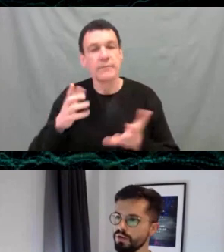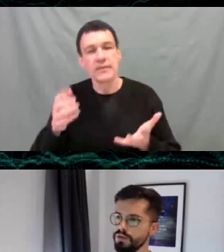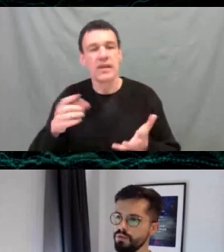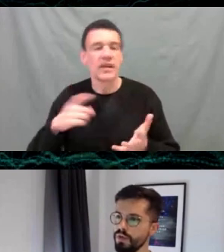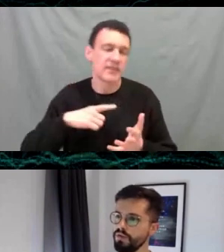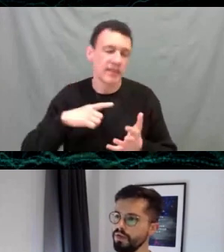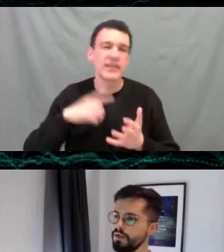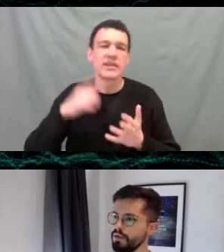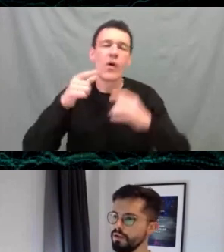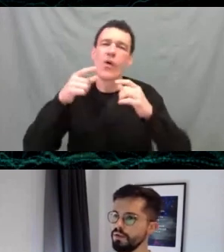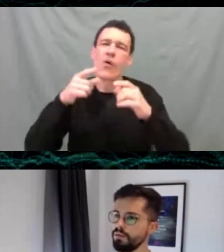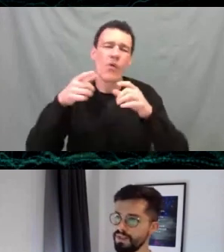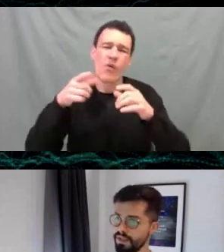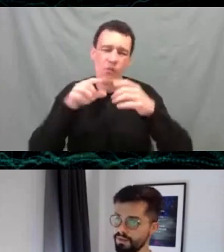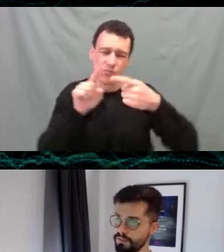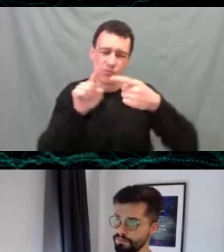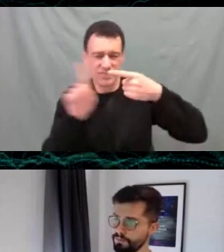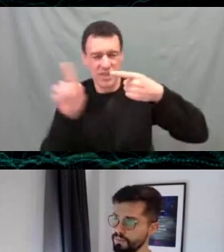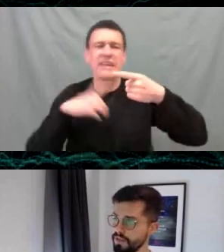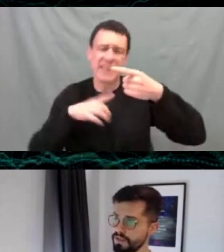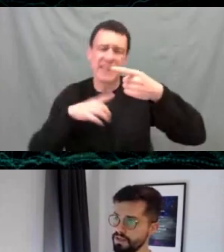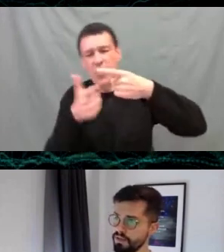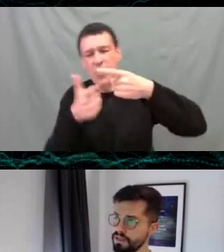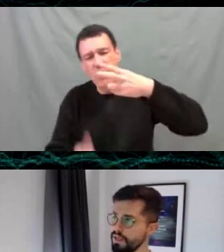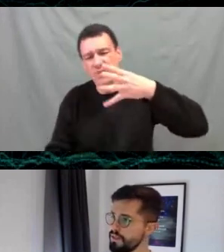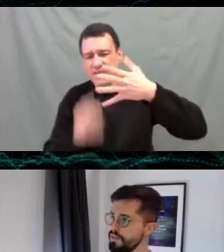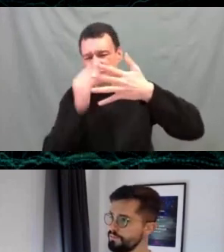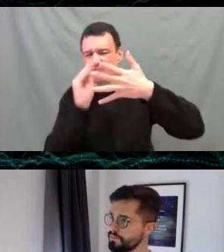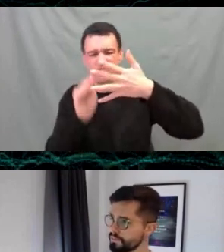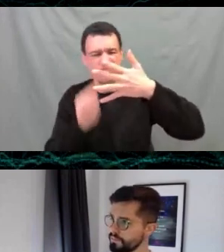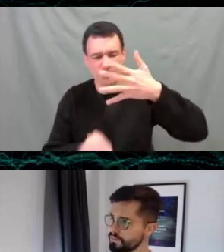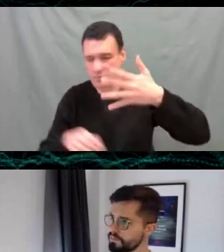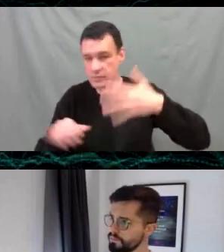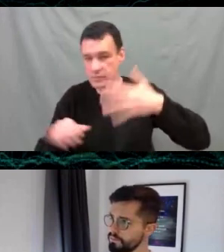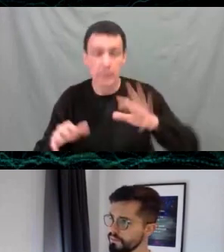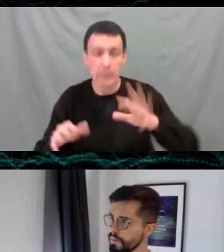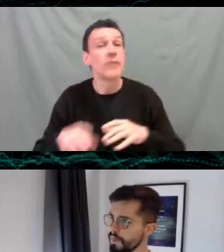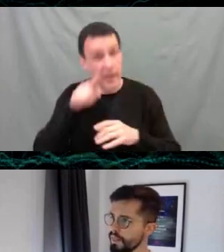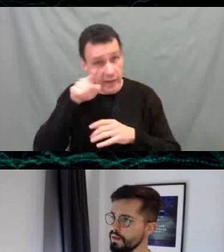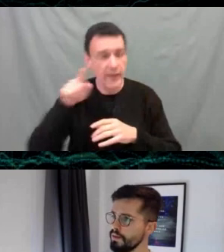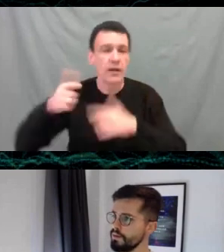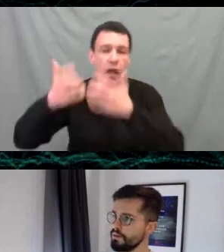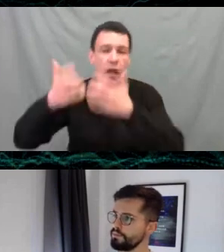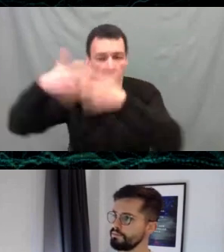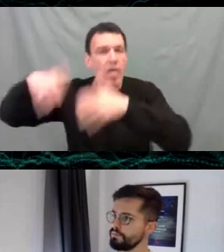outras instâncias que não importa nesse momento tá mas ele não está inicializando a distância